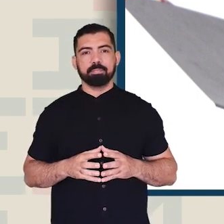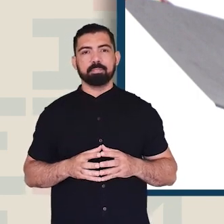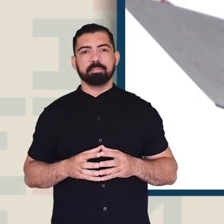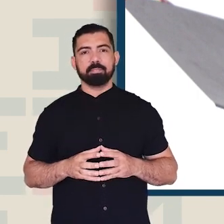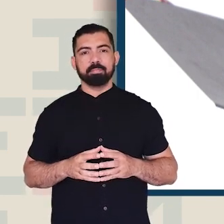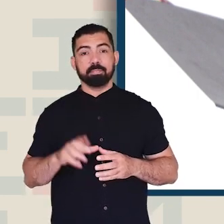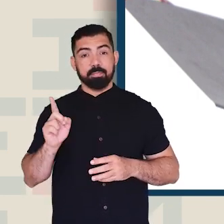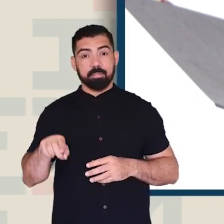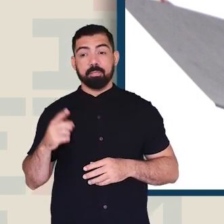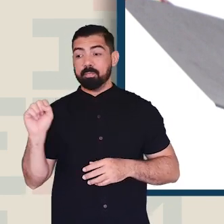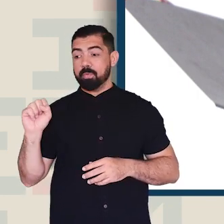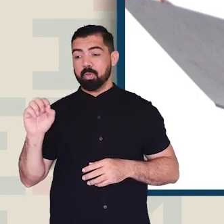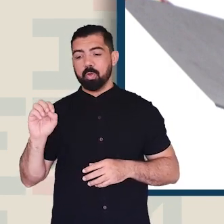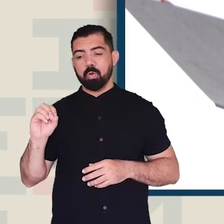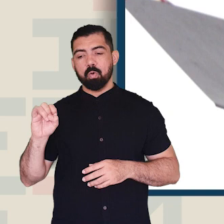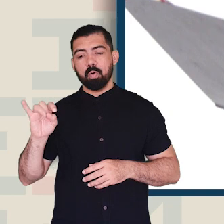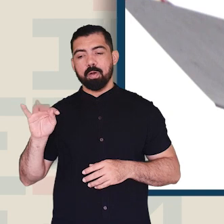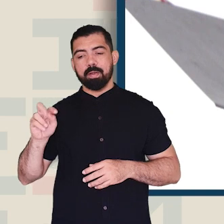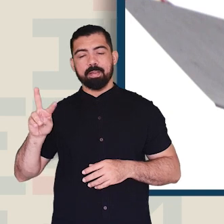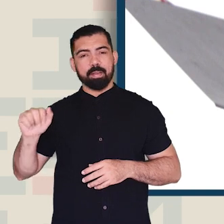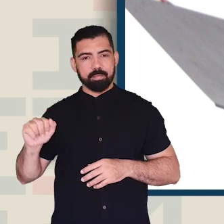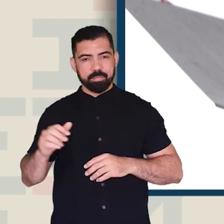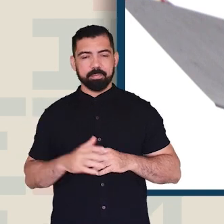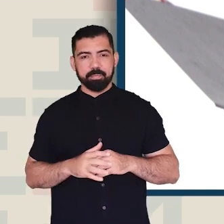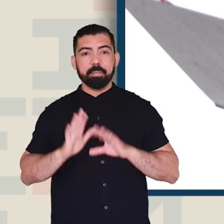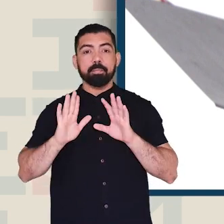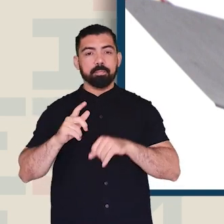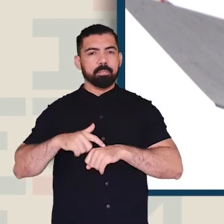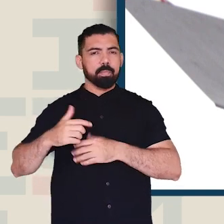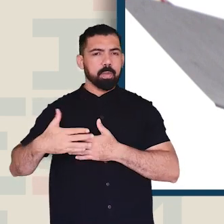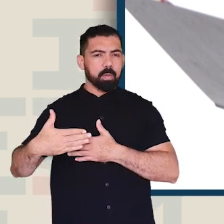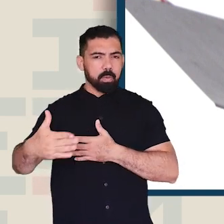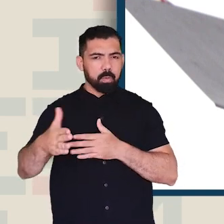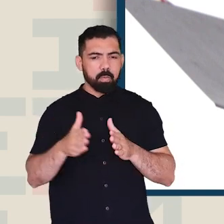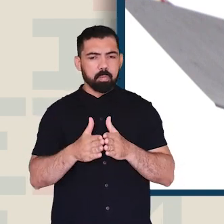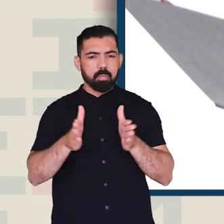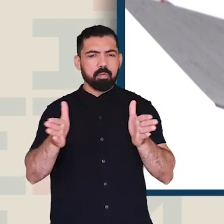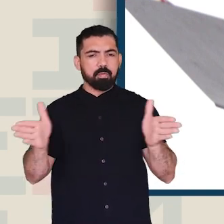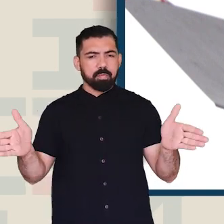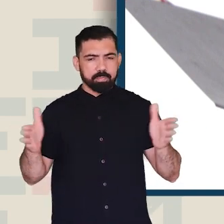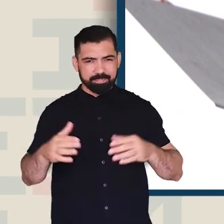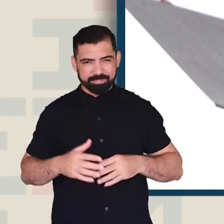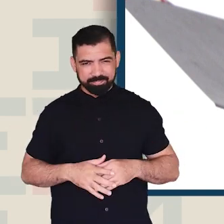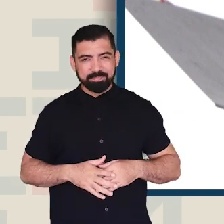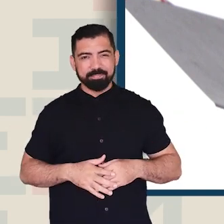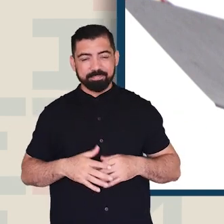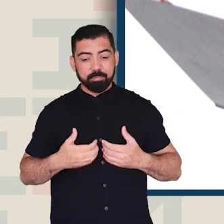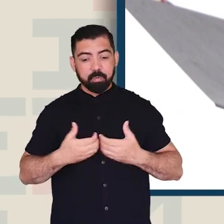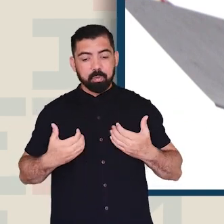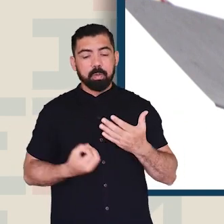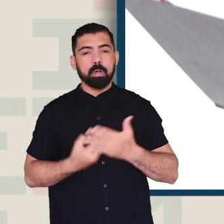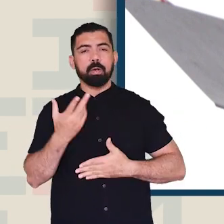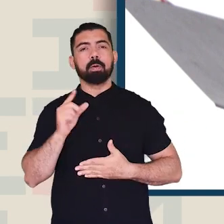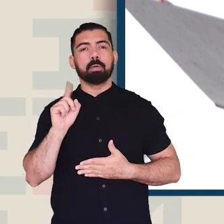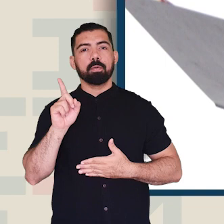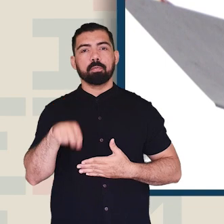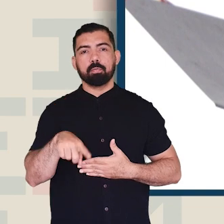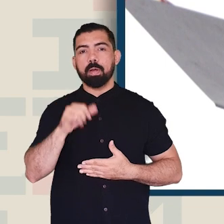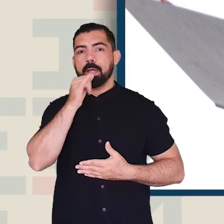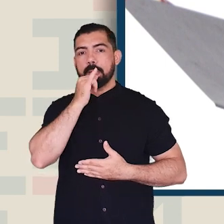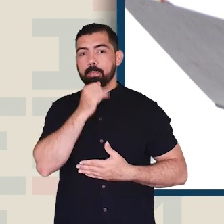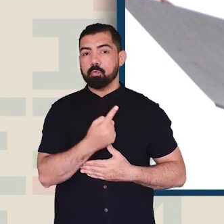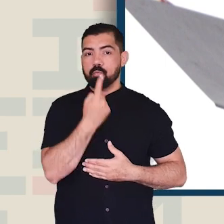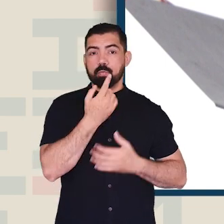era a oitava, né? Então, com o tempo, eles foram dividindo isso e foram desenvolvendo. Ao invés de